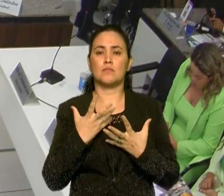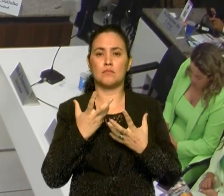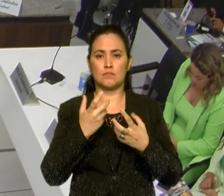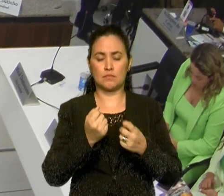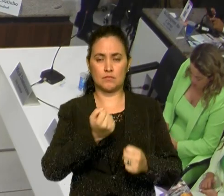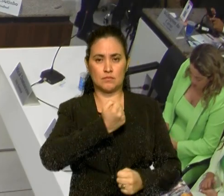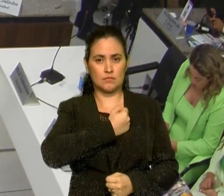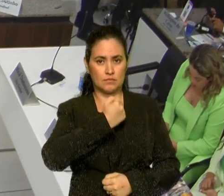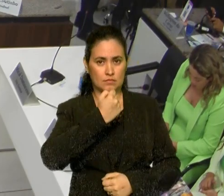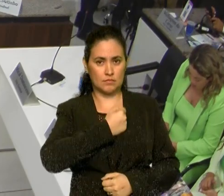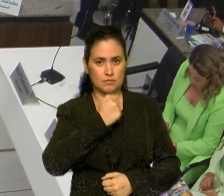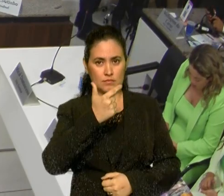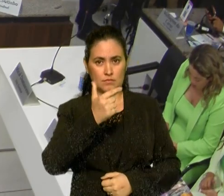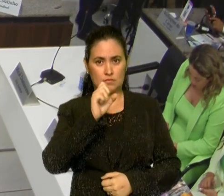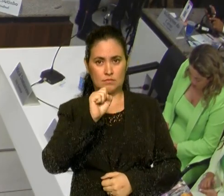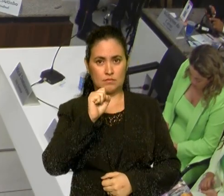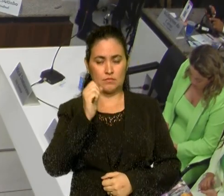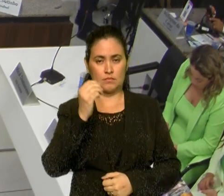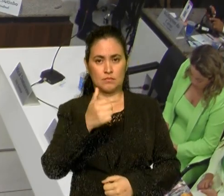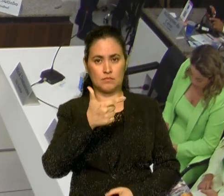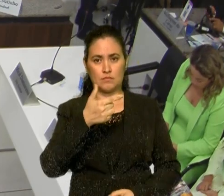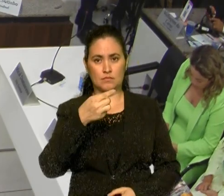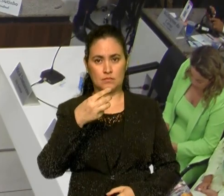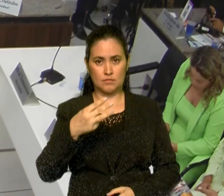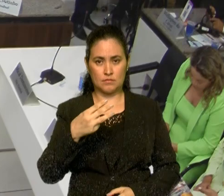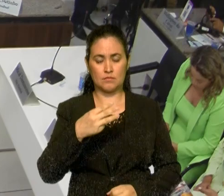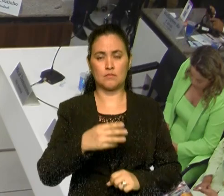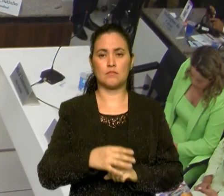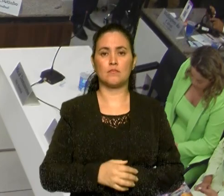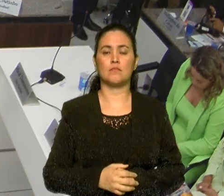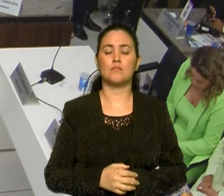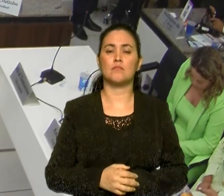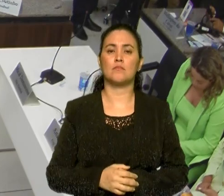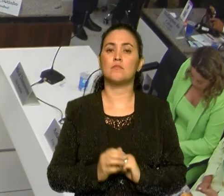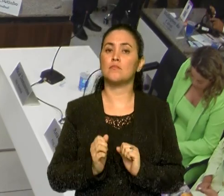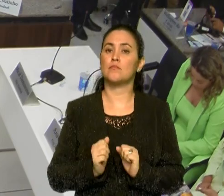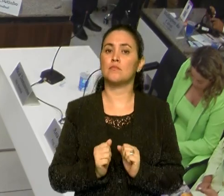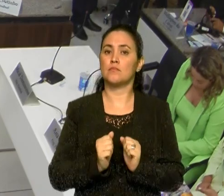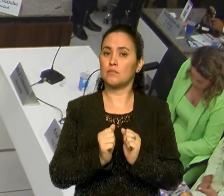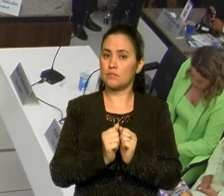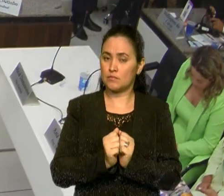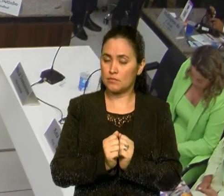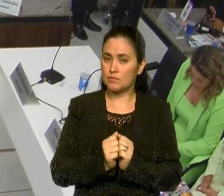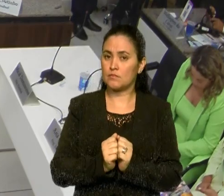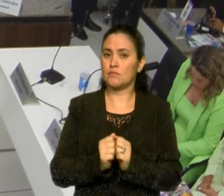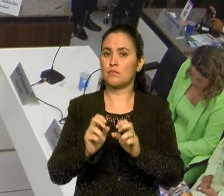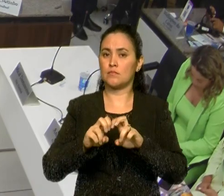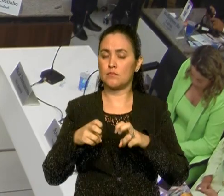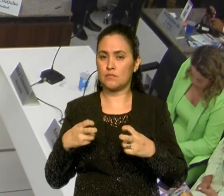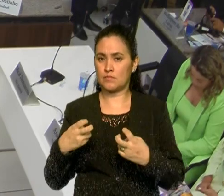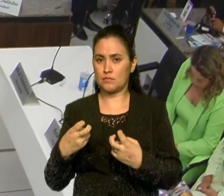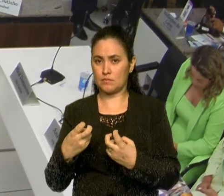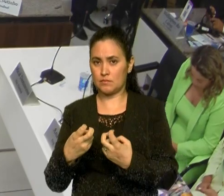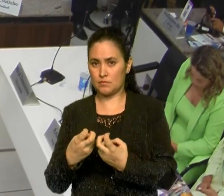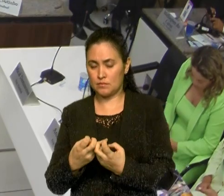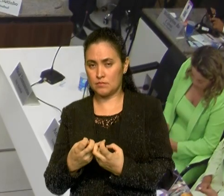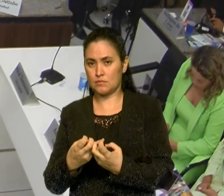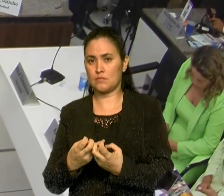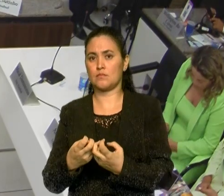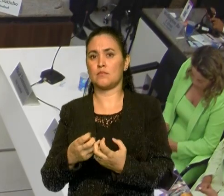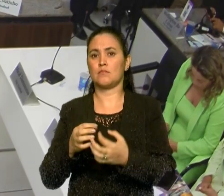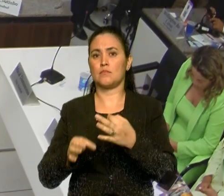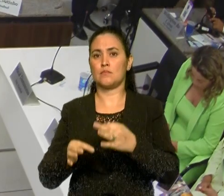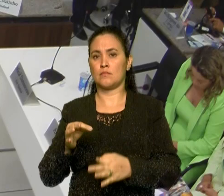número 288 de 2023, em conjunto emitido pelas Comissões de Constituição, Justiça